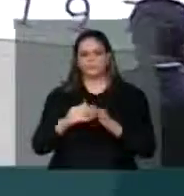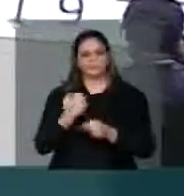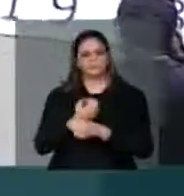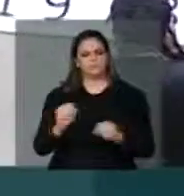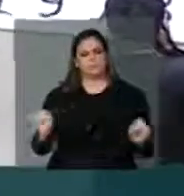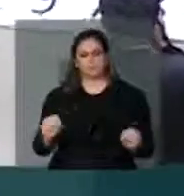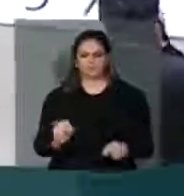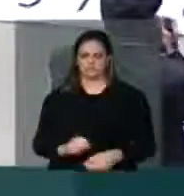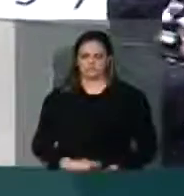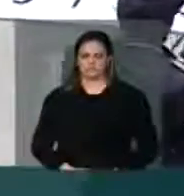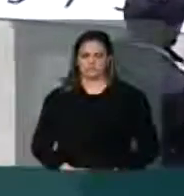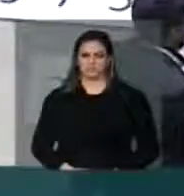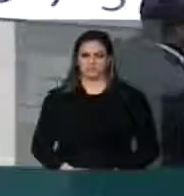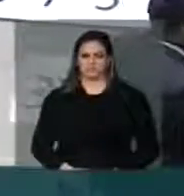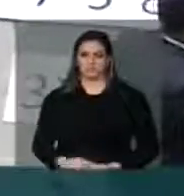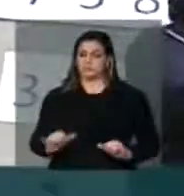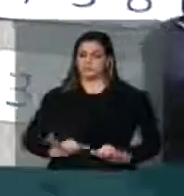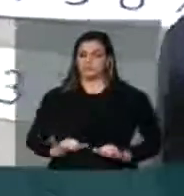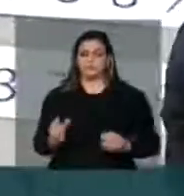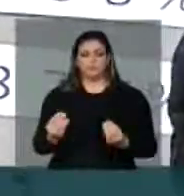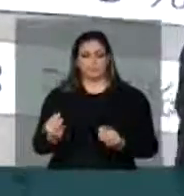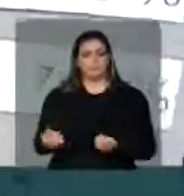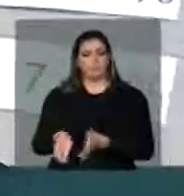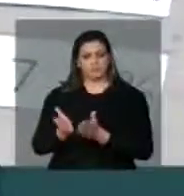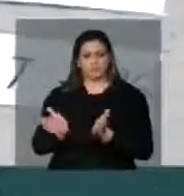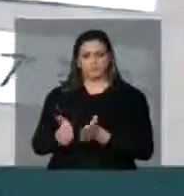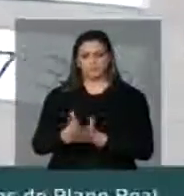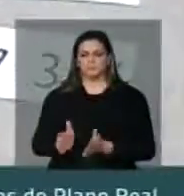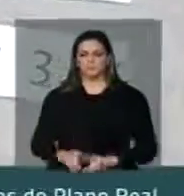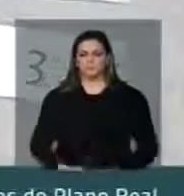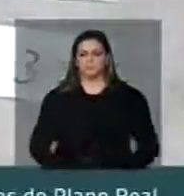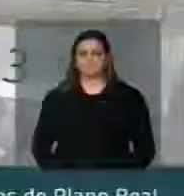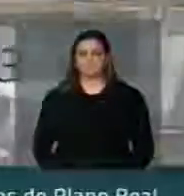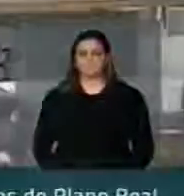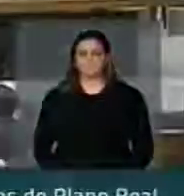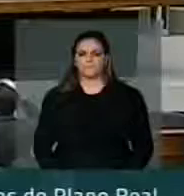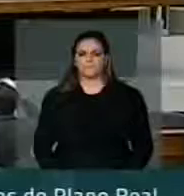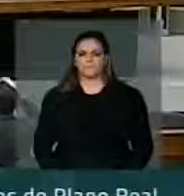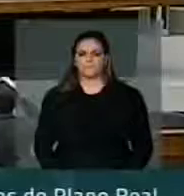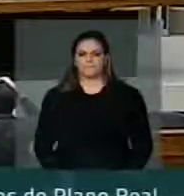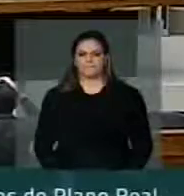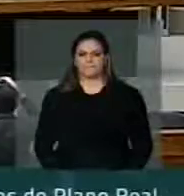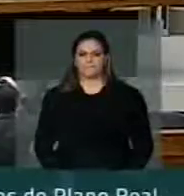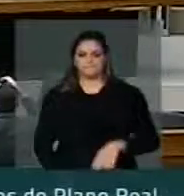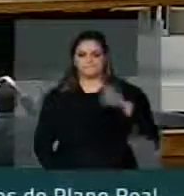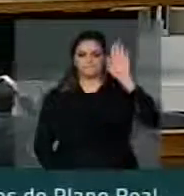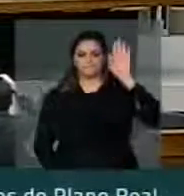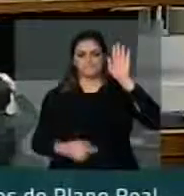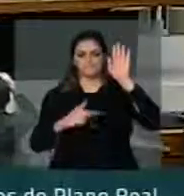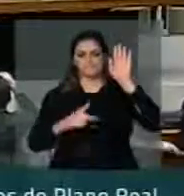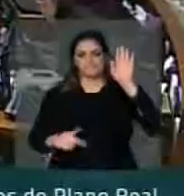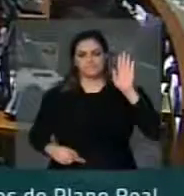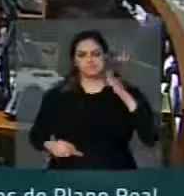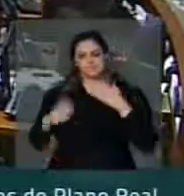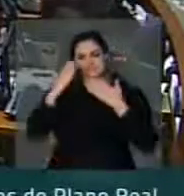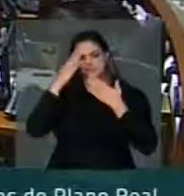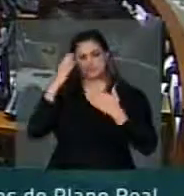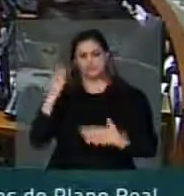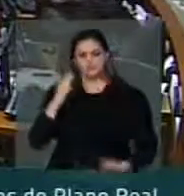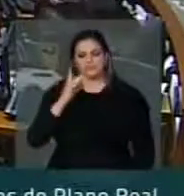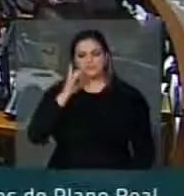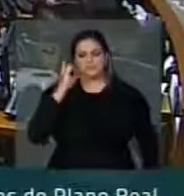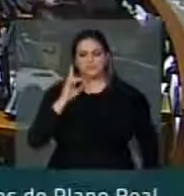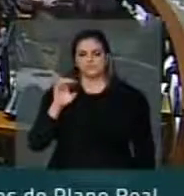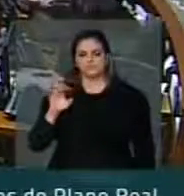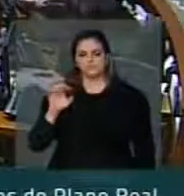simples de renda mais baixas. Senhor presidente, primeiro meus agradecimentos ao deputado Heráclito Fortes, que cede